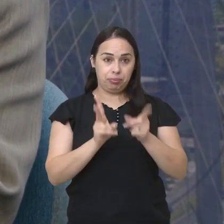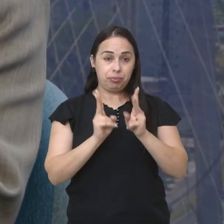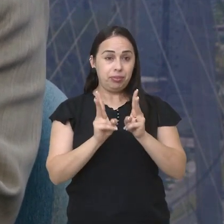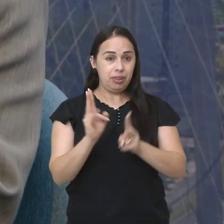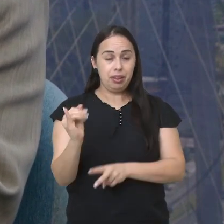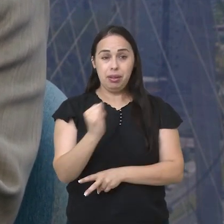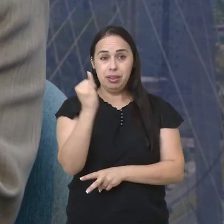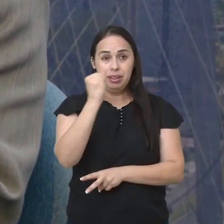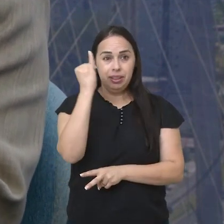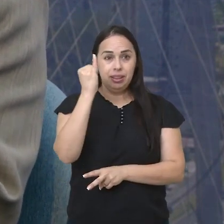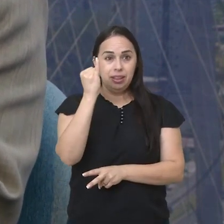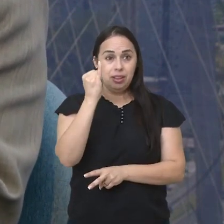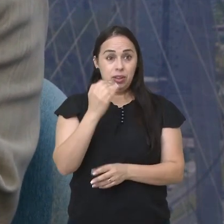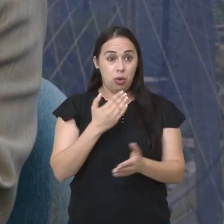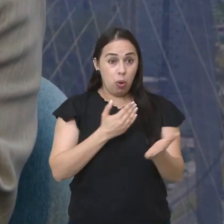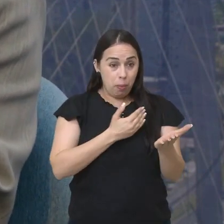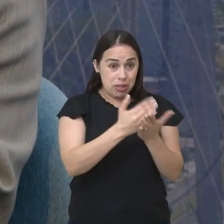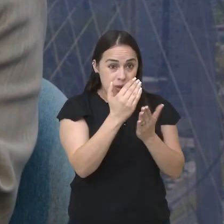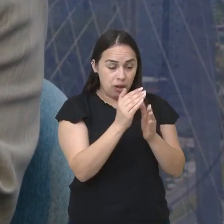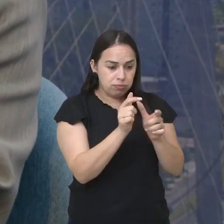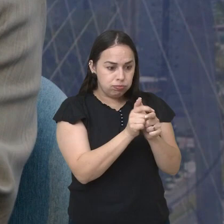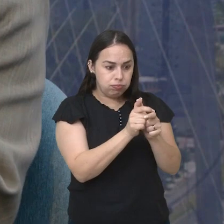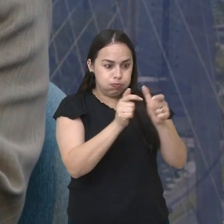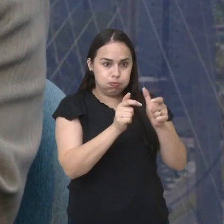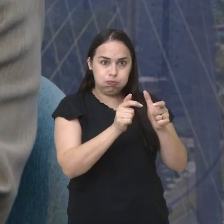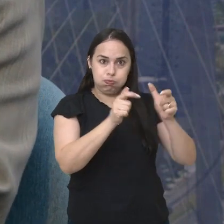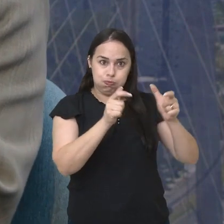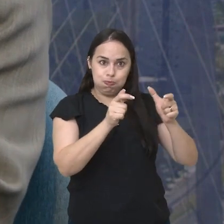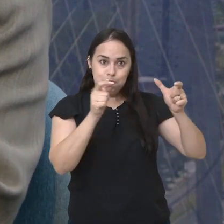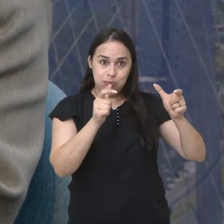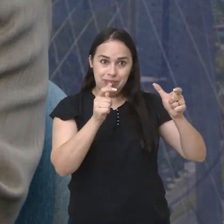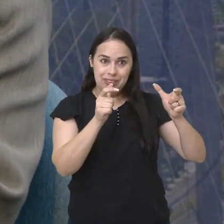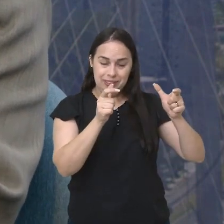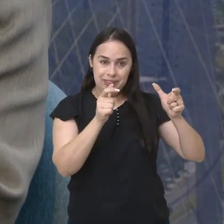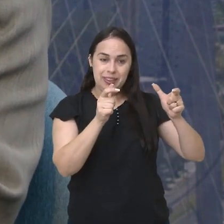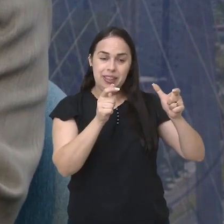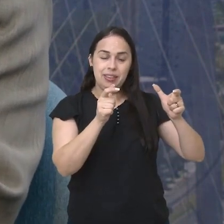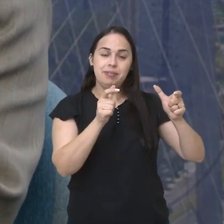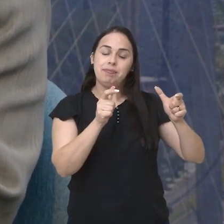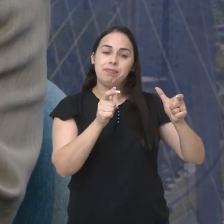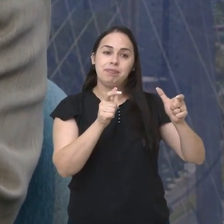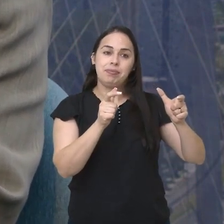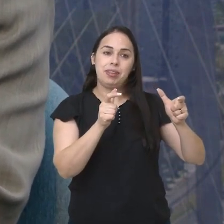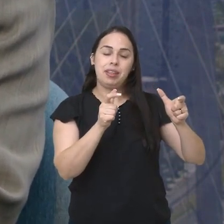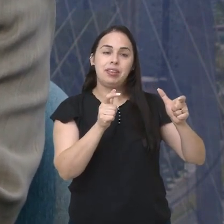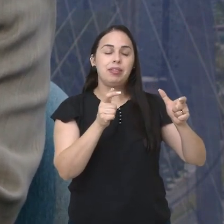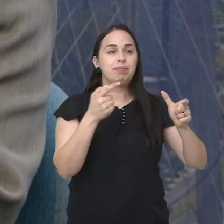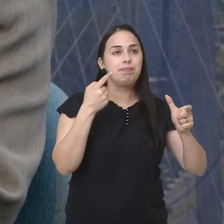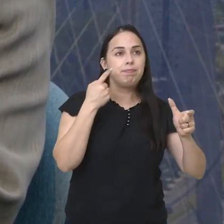crucial começou a tomar proporções muito majorosas, você vai sempre